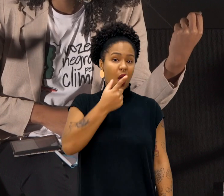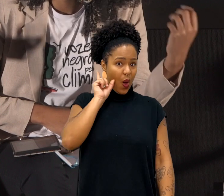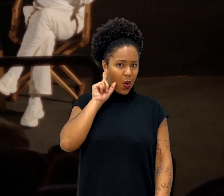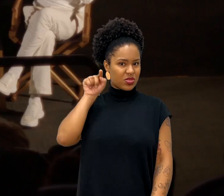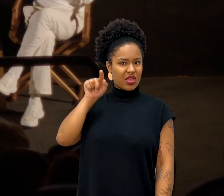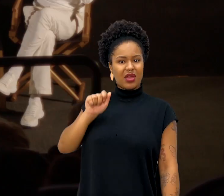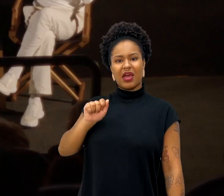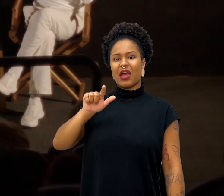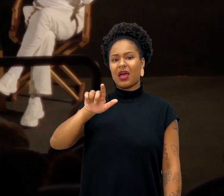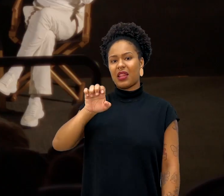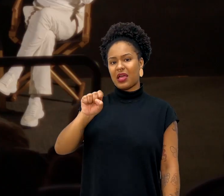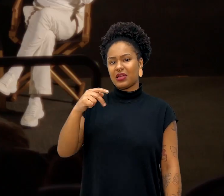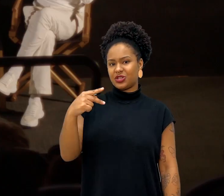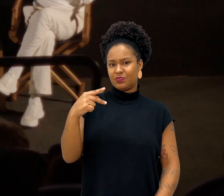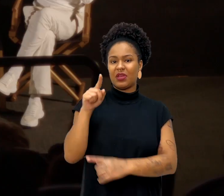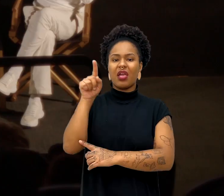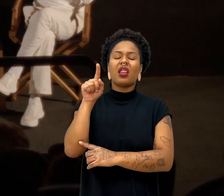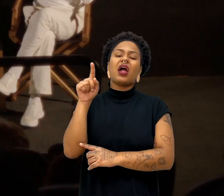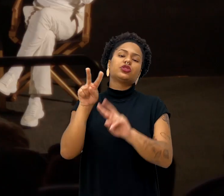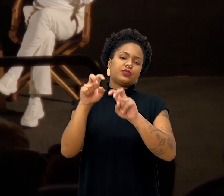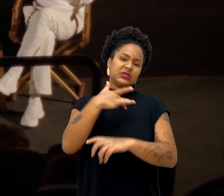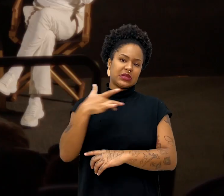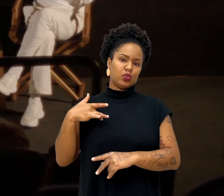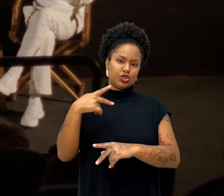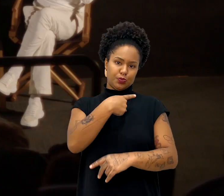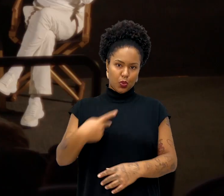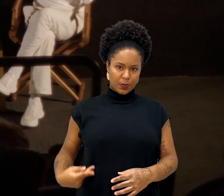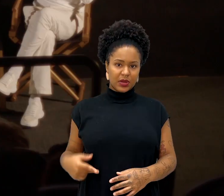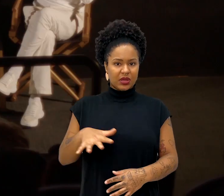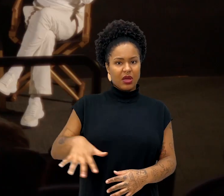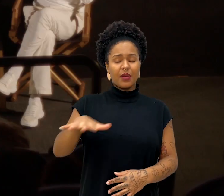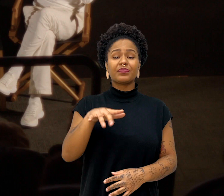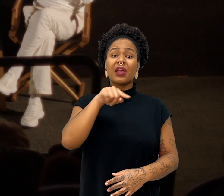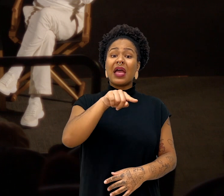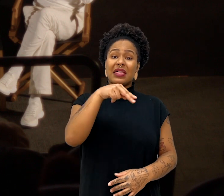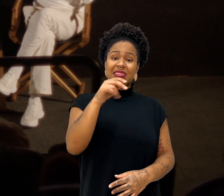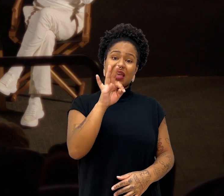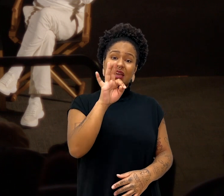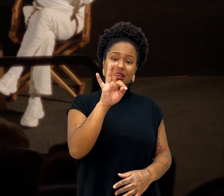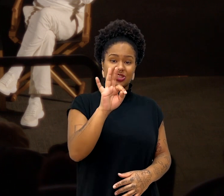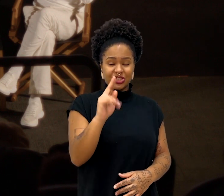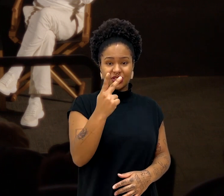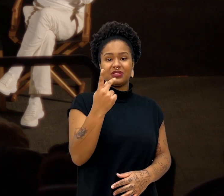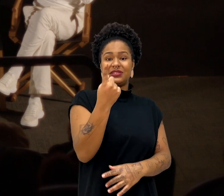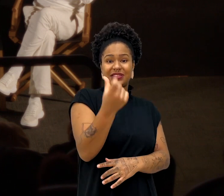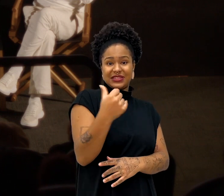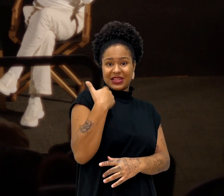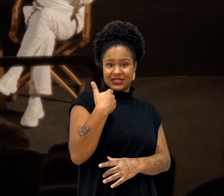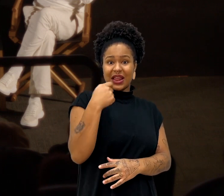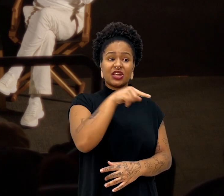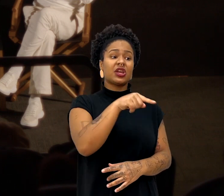avó de 76. Ontem, na audiência pública na Lesp, a Nath, que tem 16 anos,